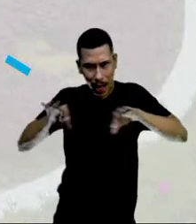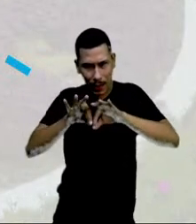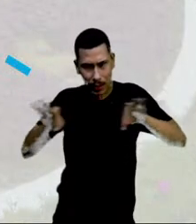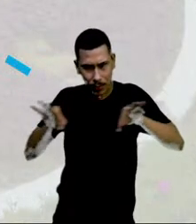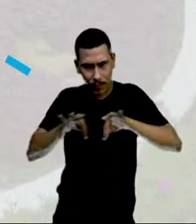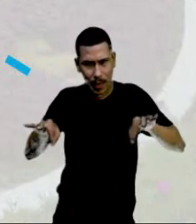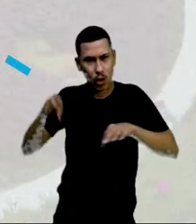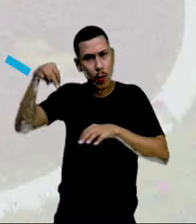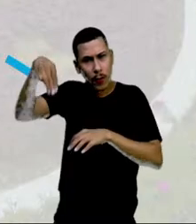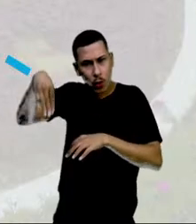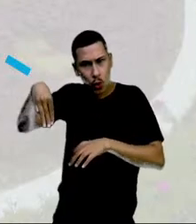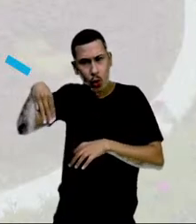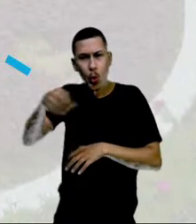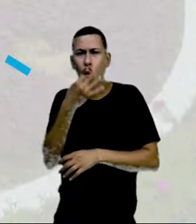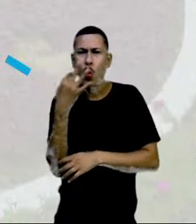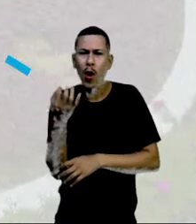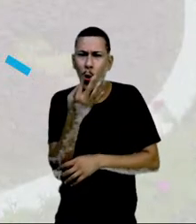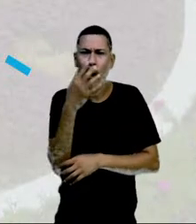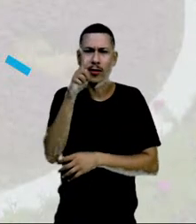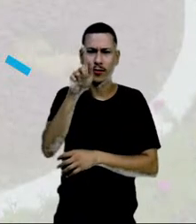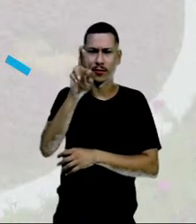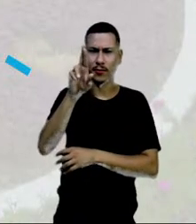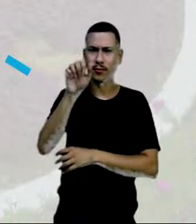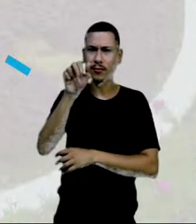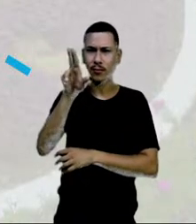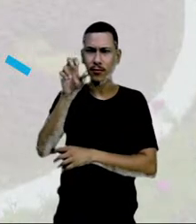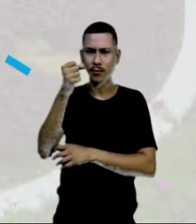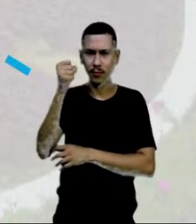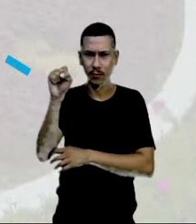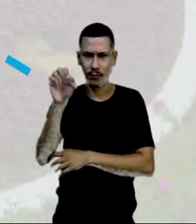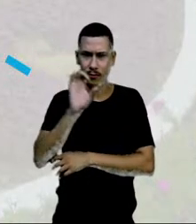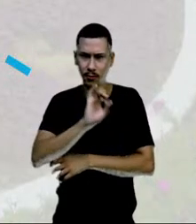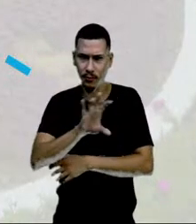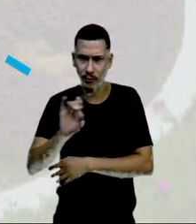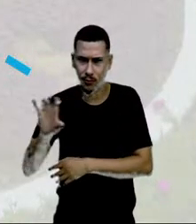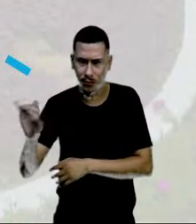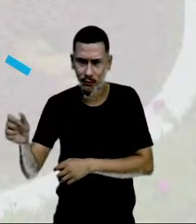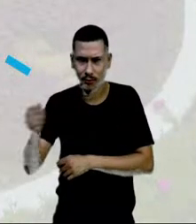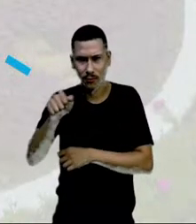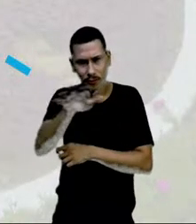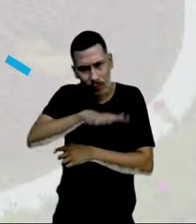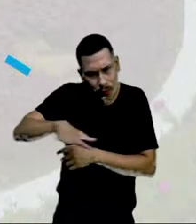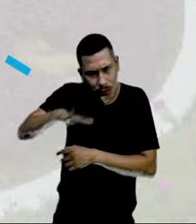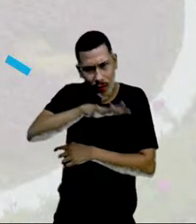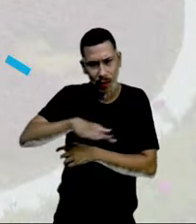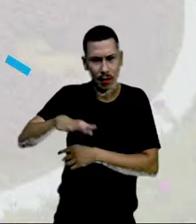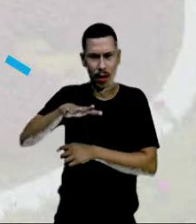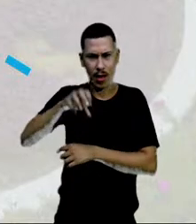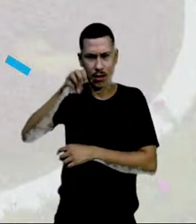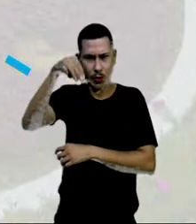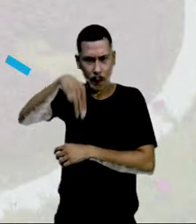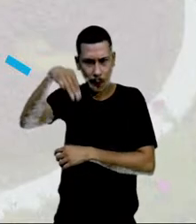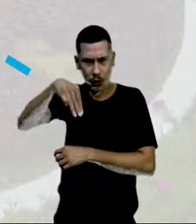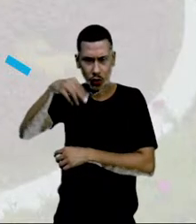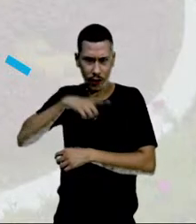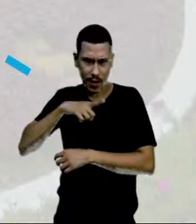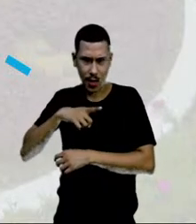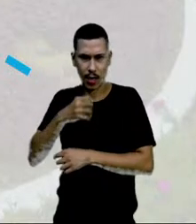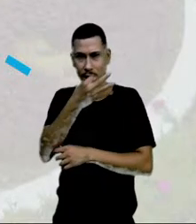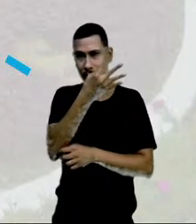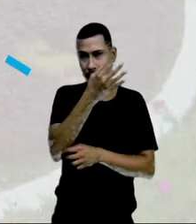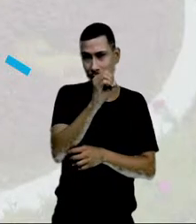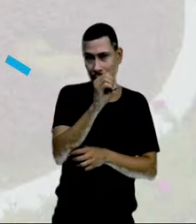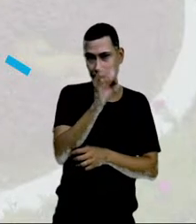minutos, quantos graus cada um dos espaços de minutos vai ter? 30 graus dividido